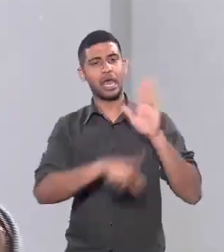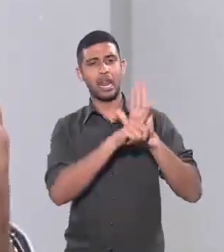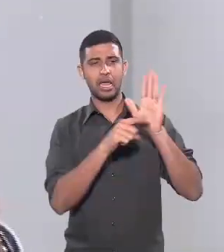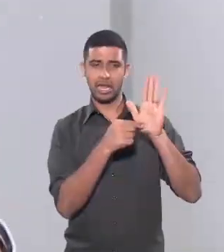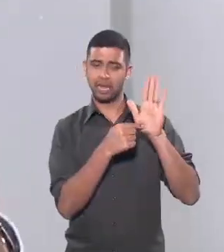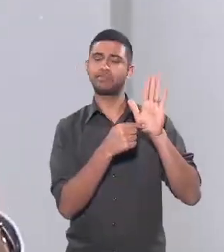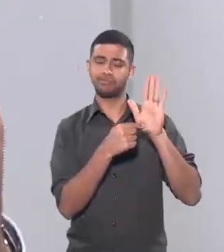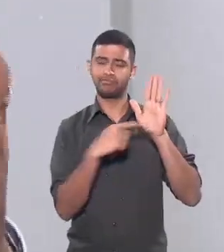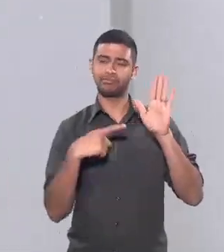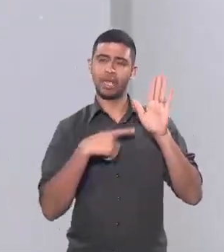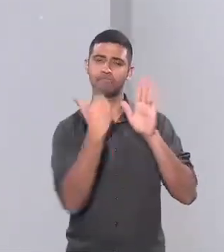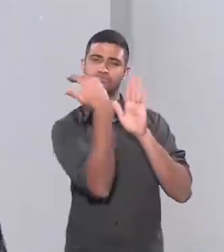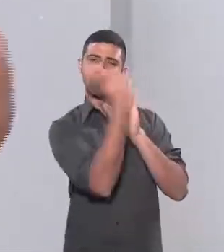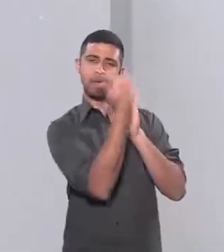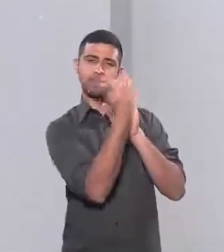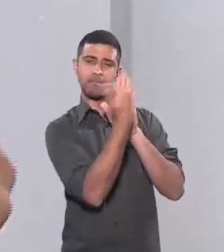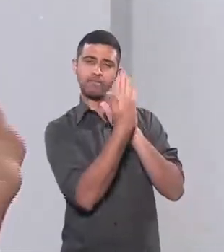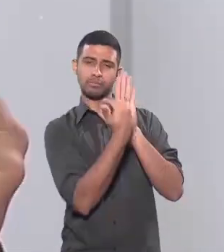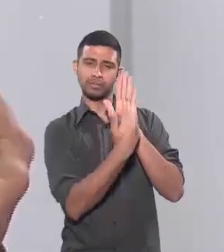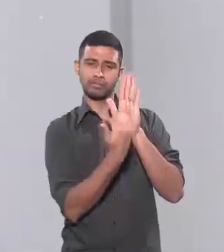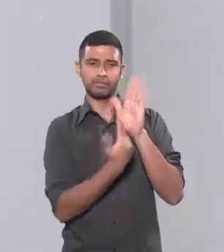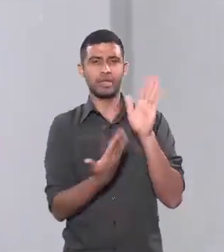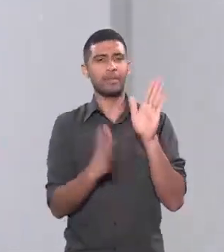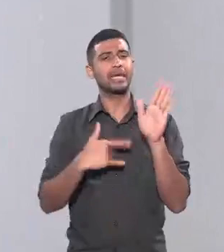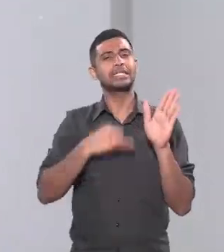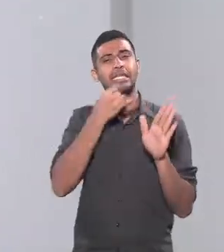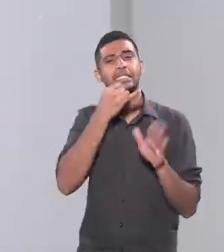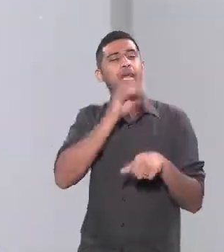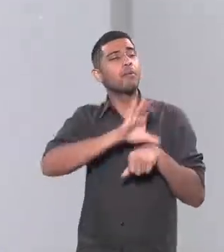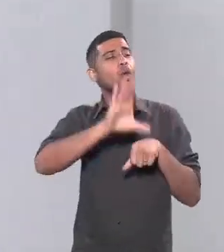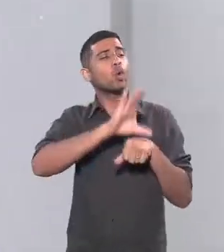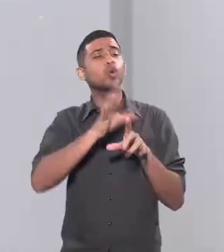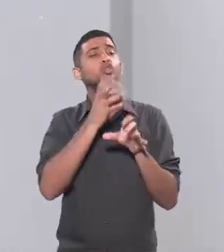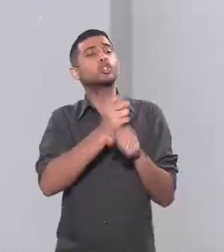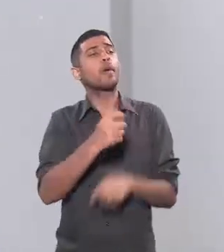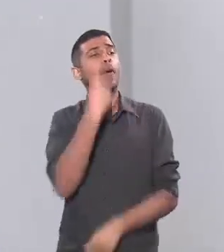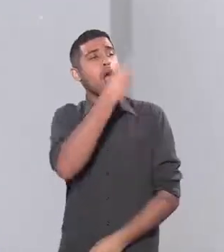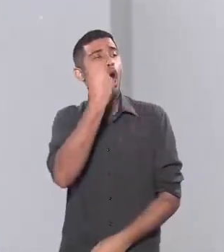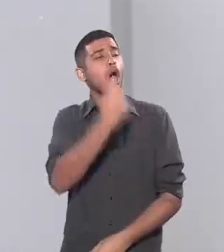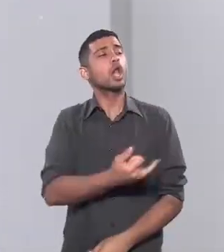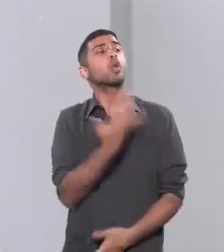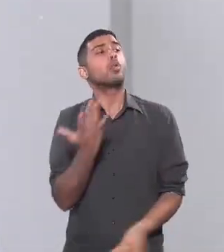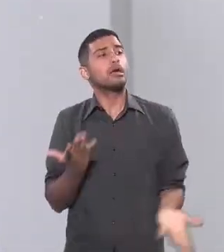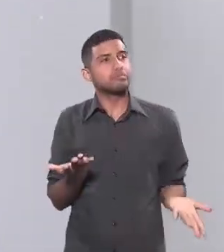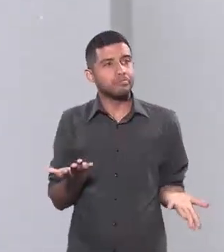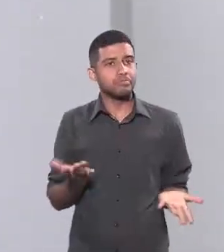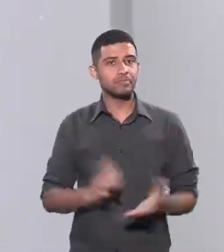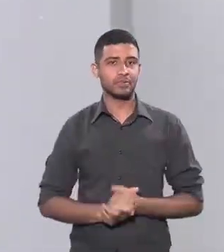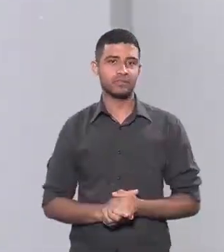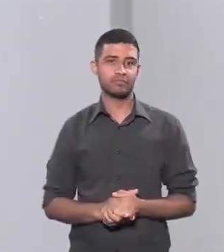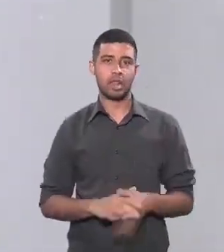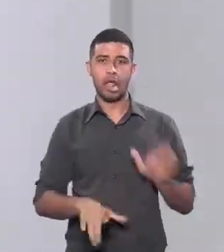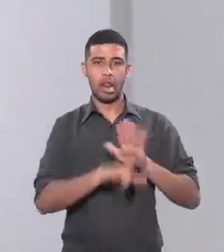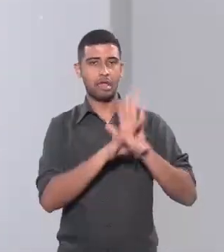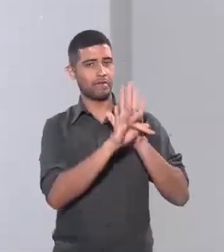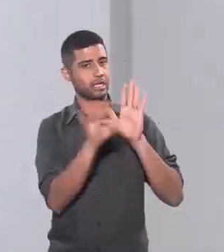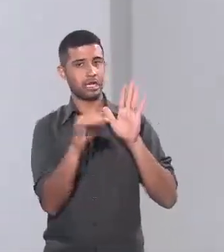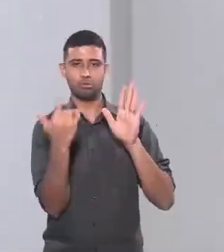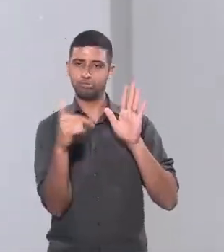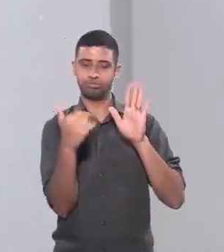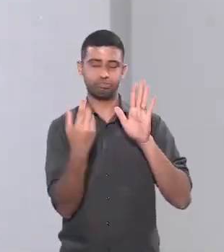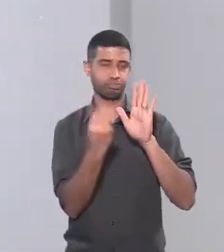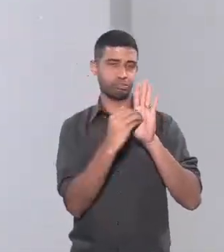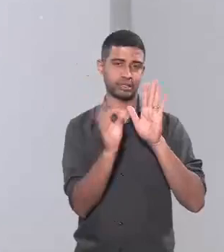lei ela estabelece parâmetros genéricos. Mas, por exemplo, qual é a carga horária desse curso básico de primeiros socorros? A lei federal